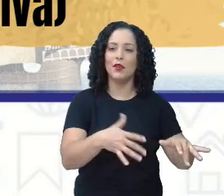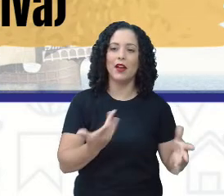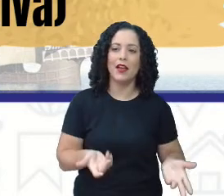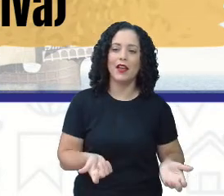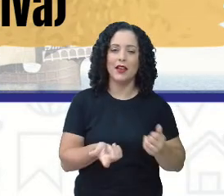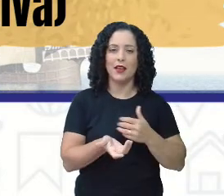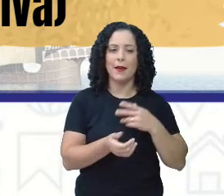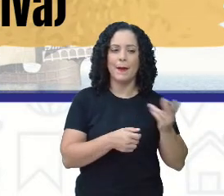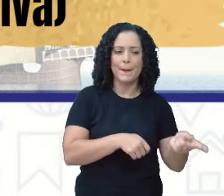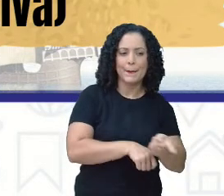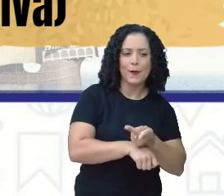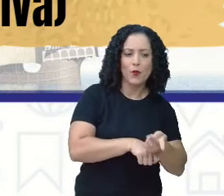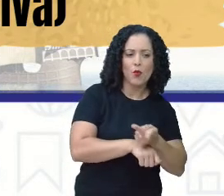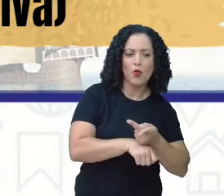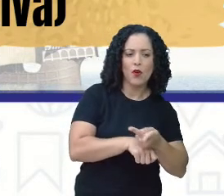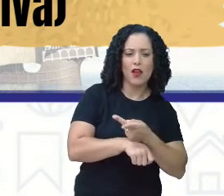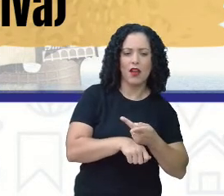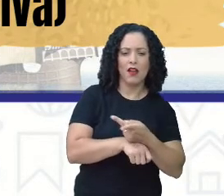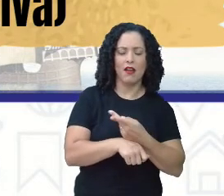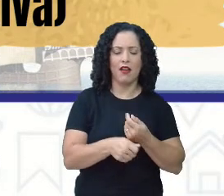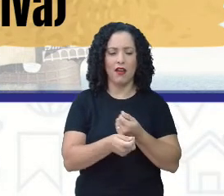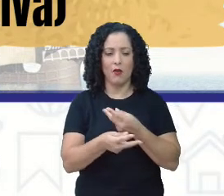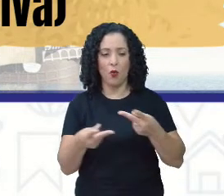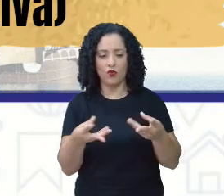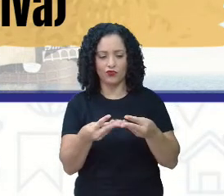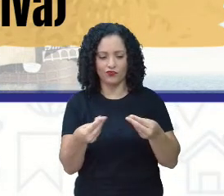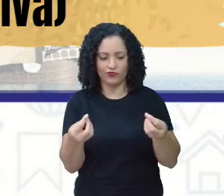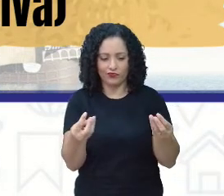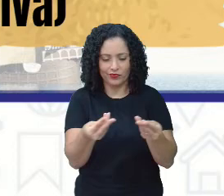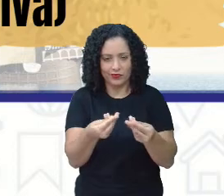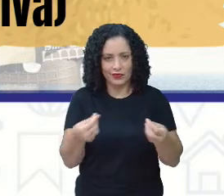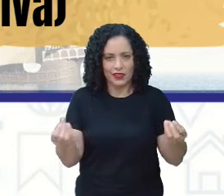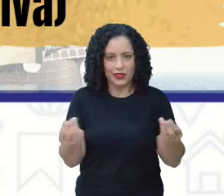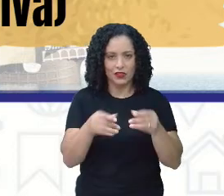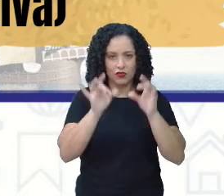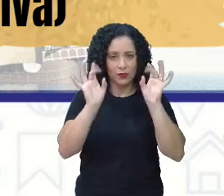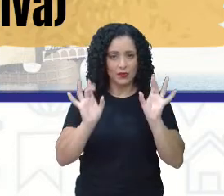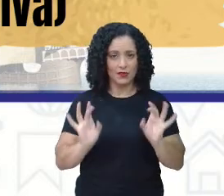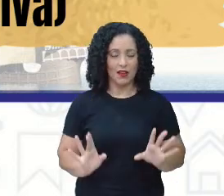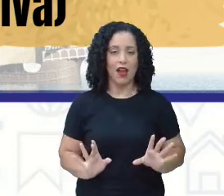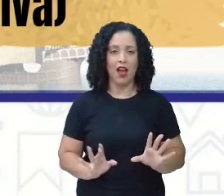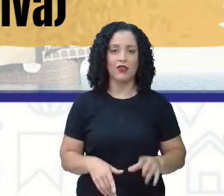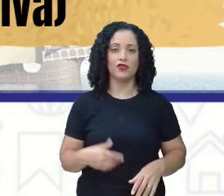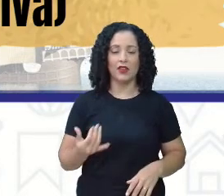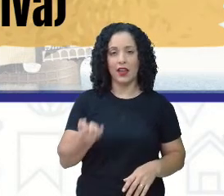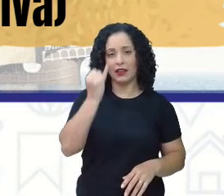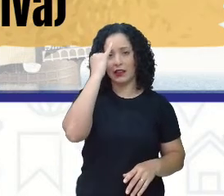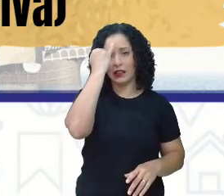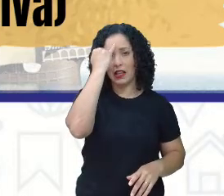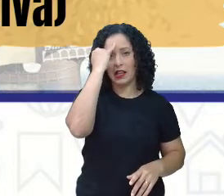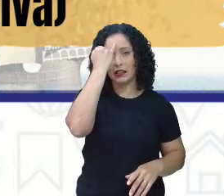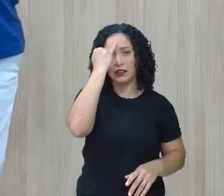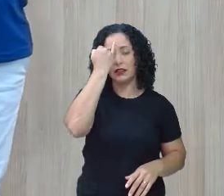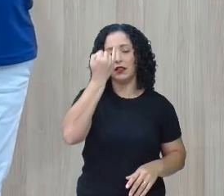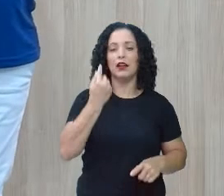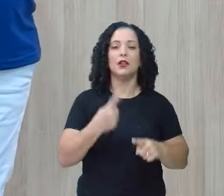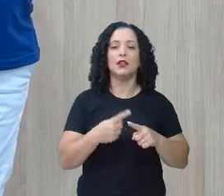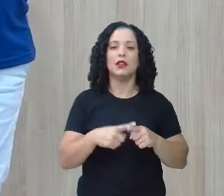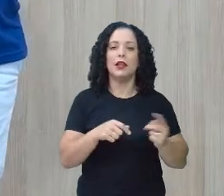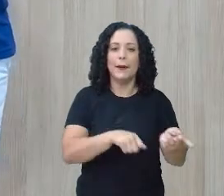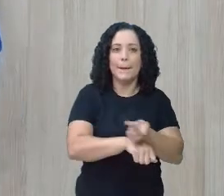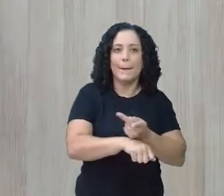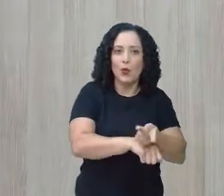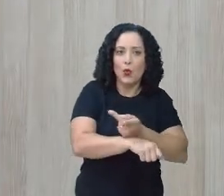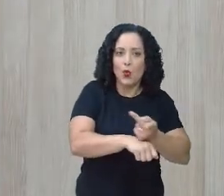inicialmente a busca de especiarias, né, nas Índias, ok? E a busca de metais preciosos. Por quê? Vocês